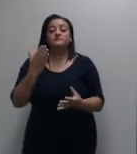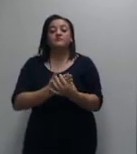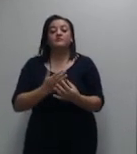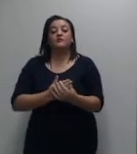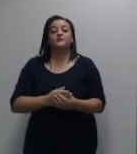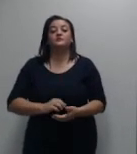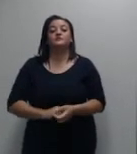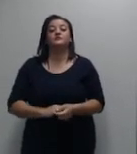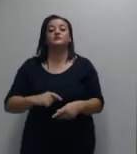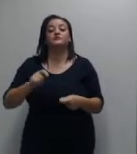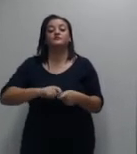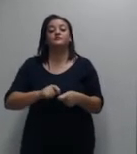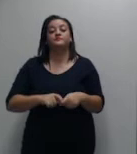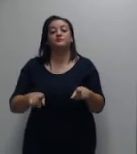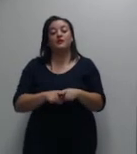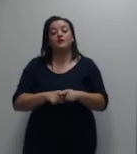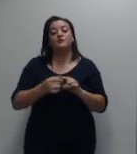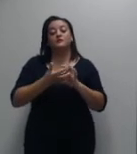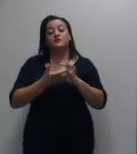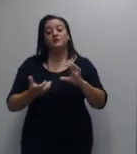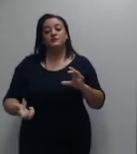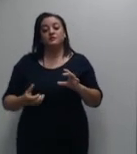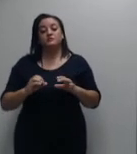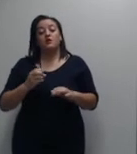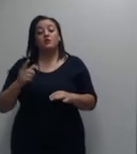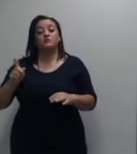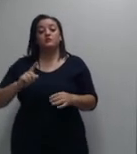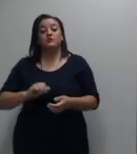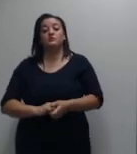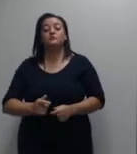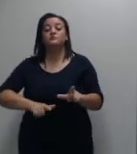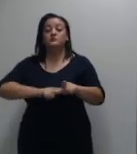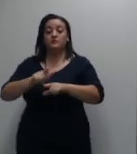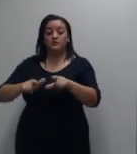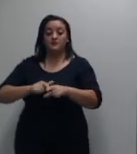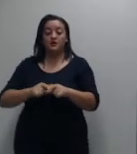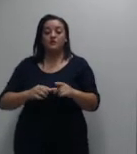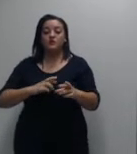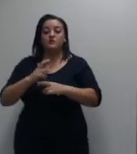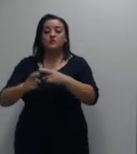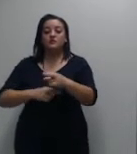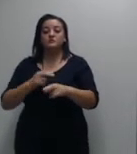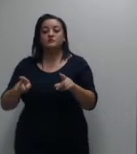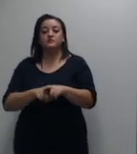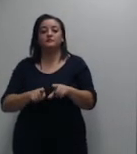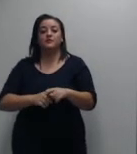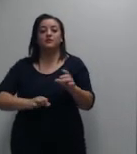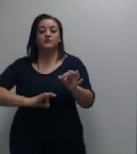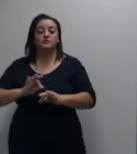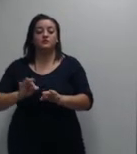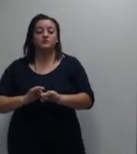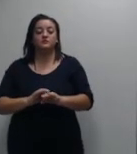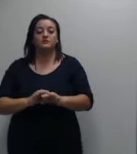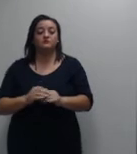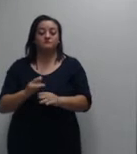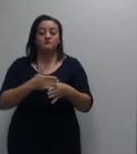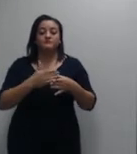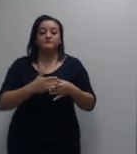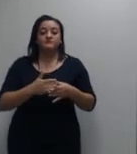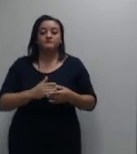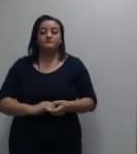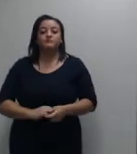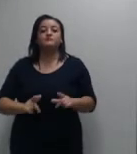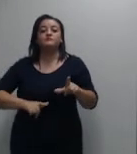sobre a caracterização não dos exercícios com relação ao ordenador de despesas pelo